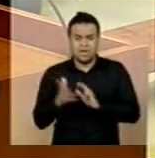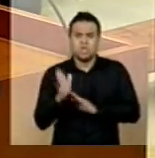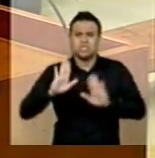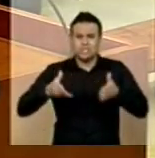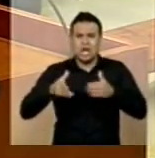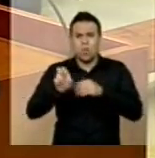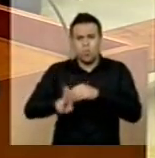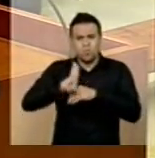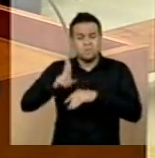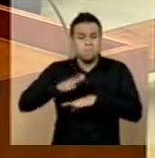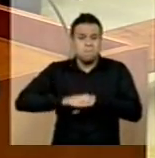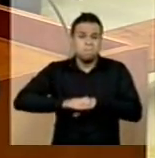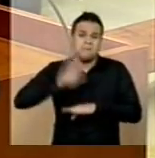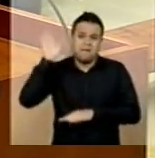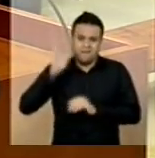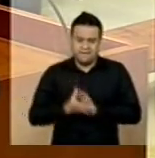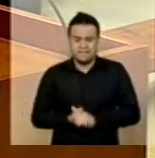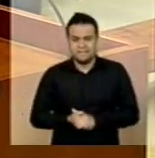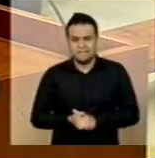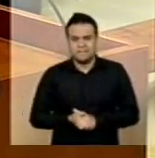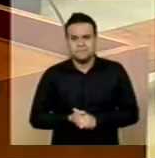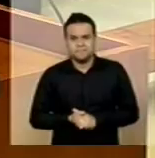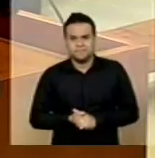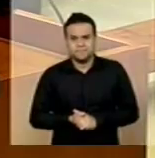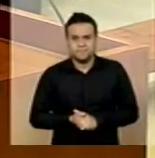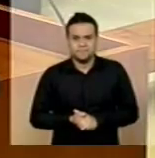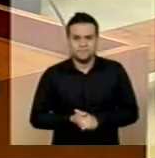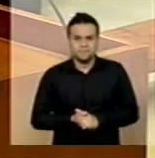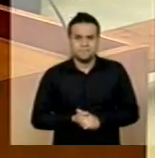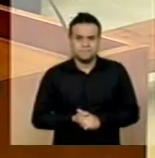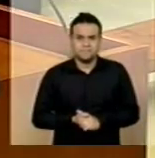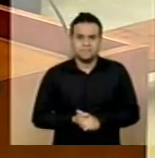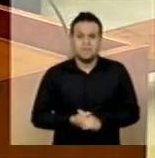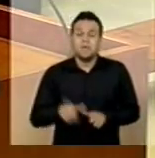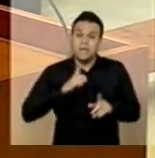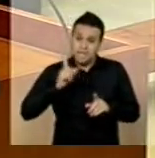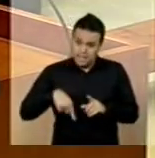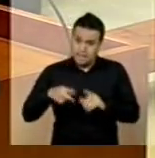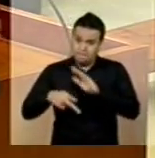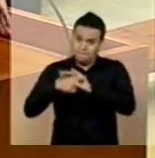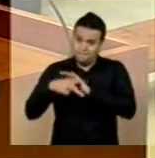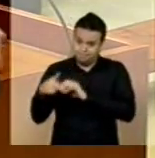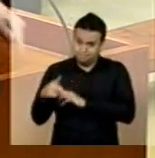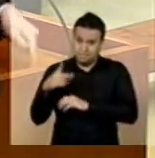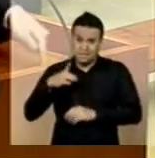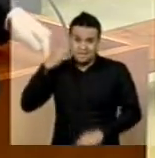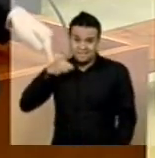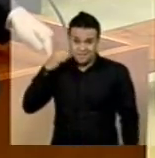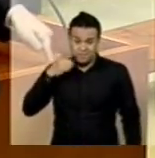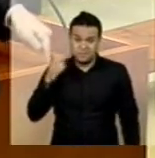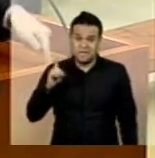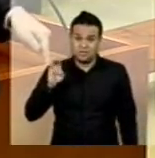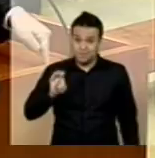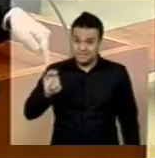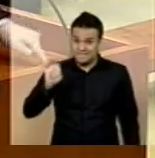uma vez pelo Supremo, que estende, para mal ou para bem, para os deputados estaduais, não só